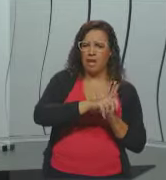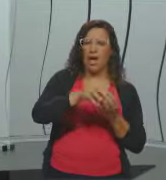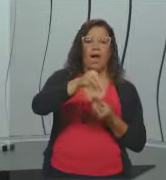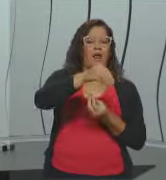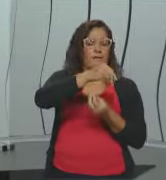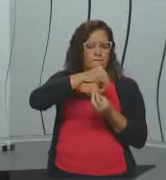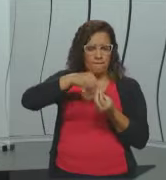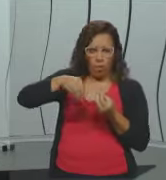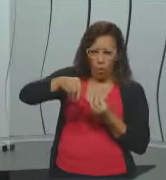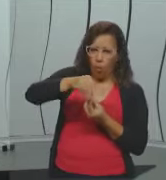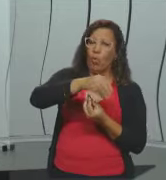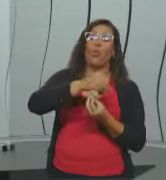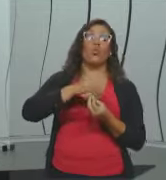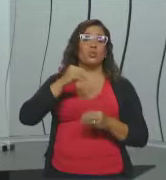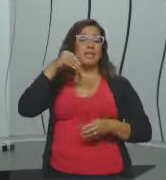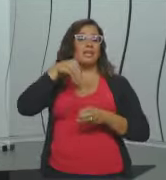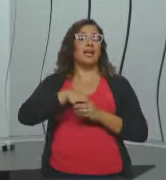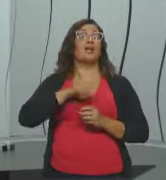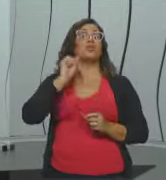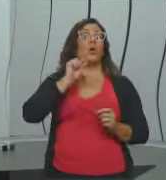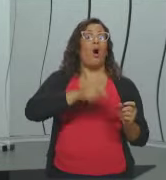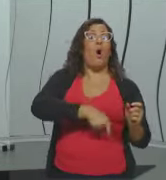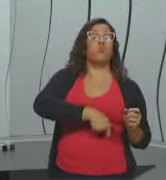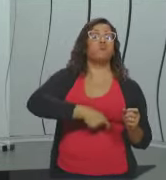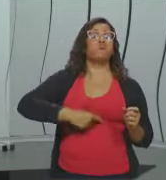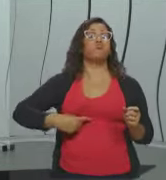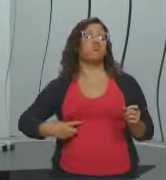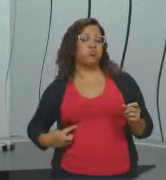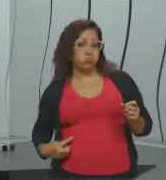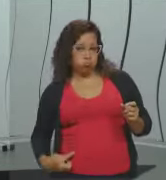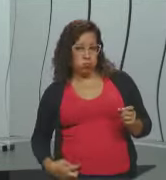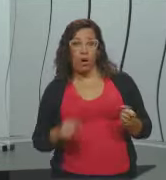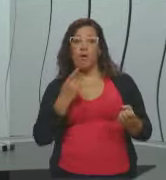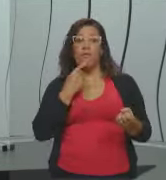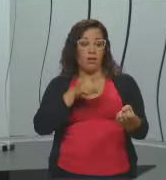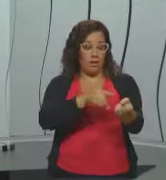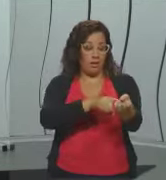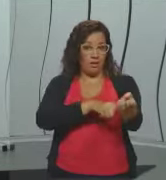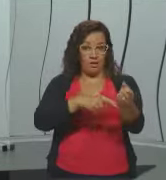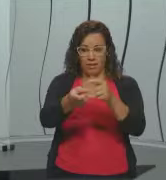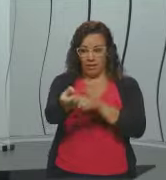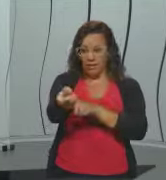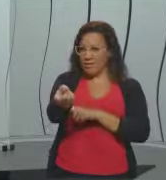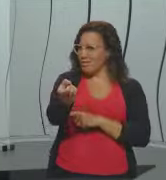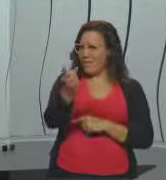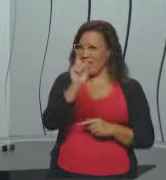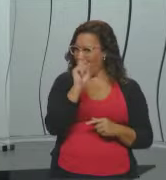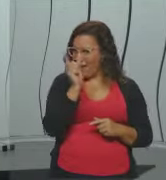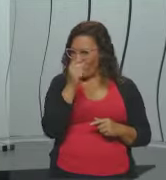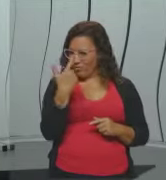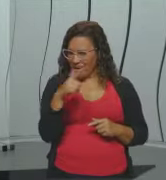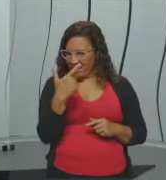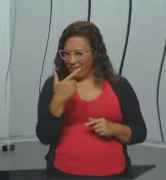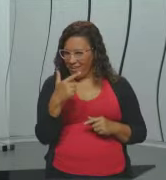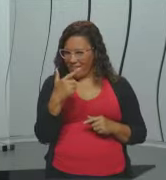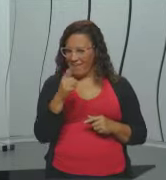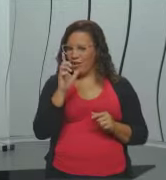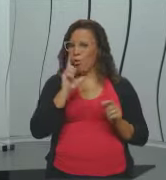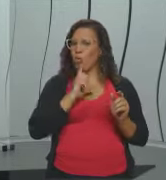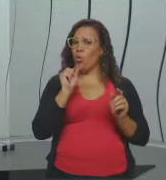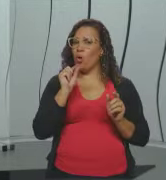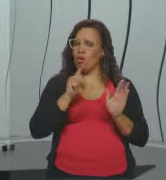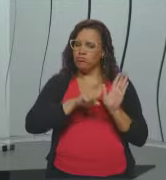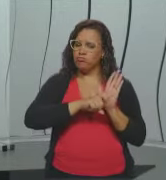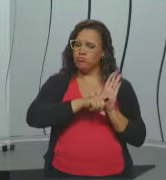mesmo, dentro do intestino grosso. Não é na circulação sanguínea não, viu gente? Na circulação sanguínea não tem